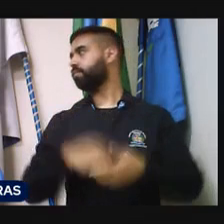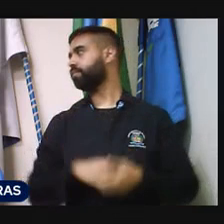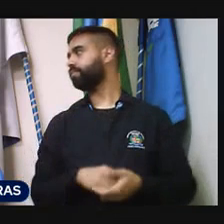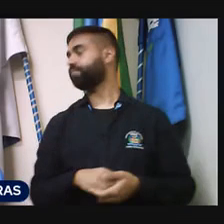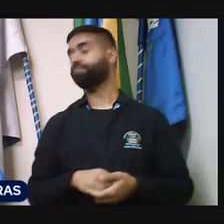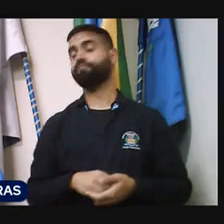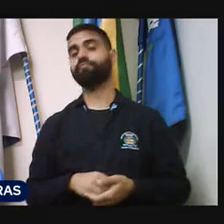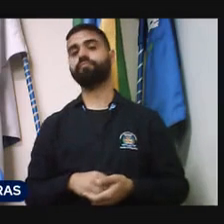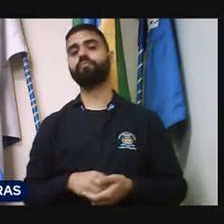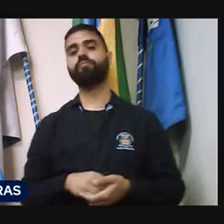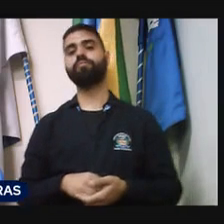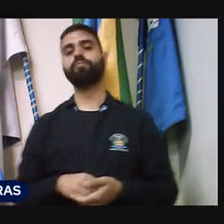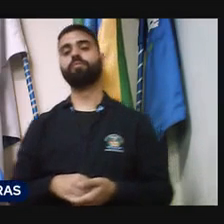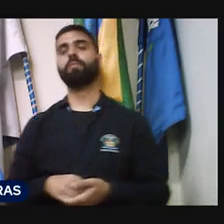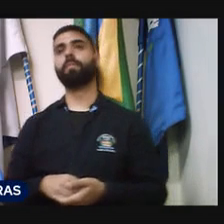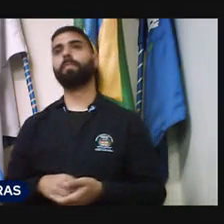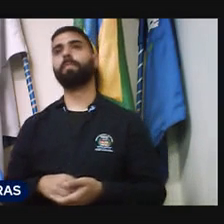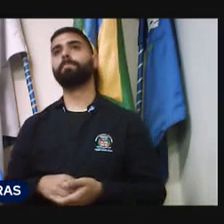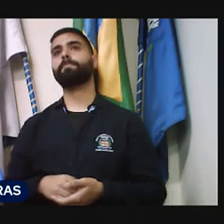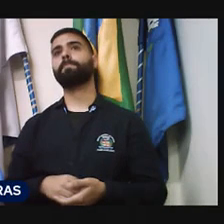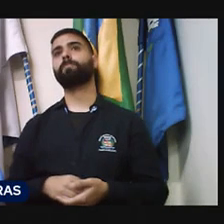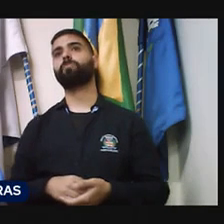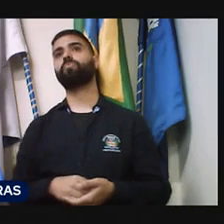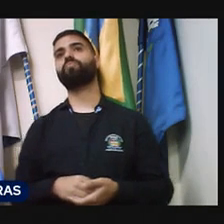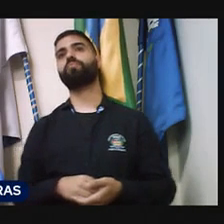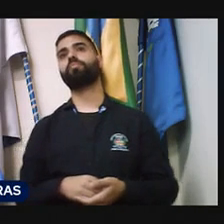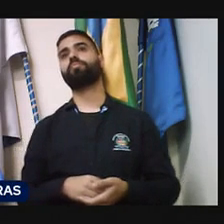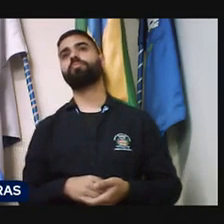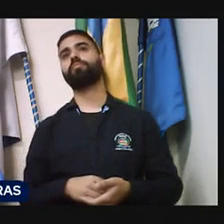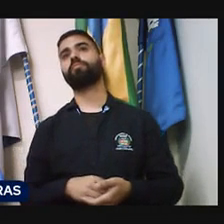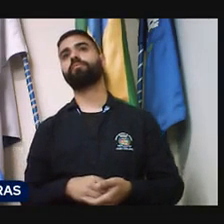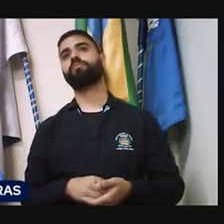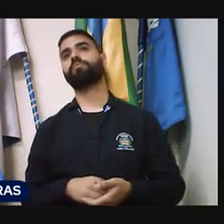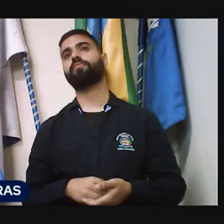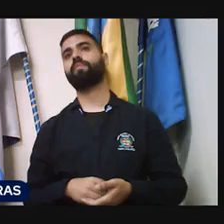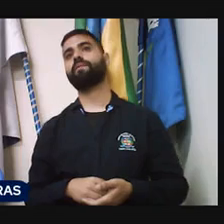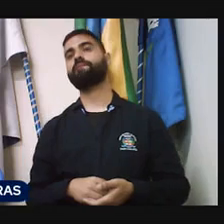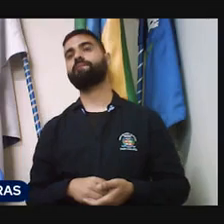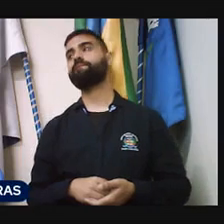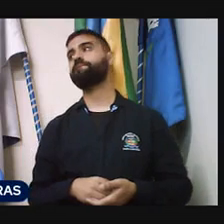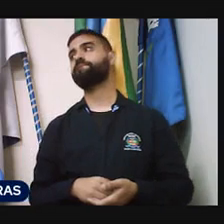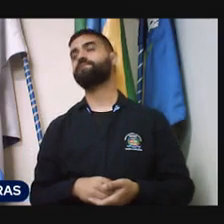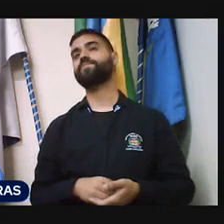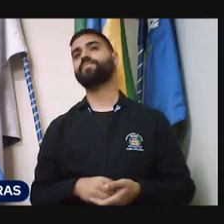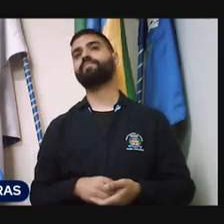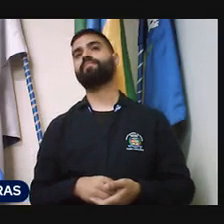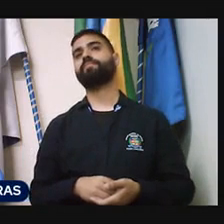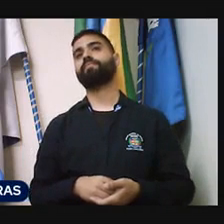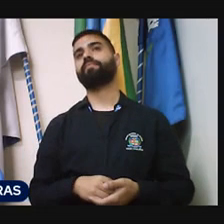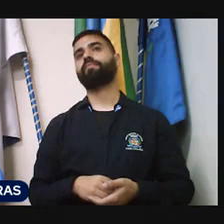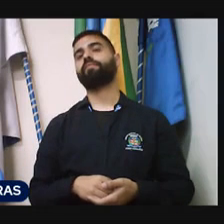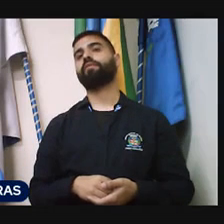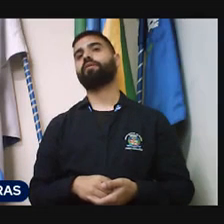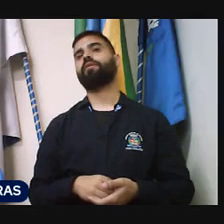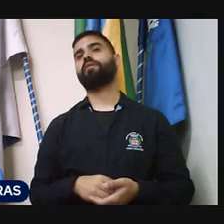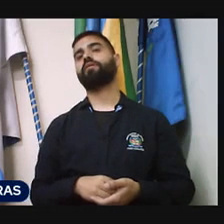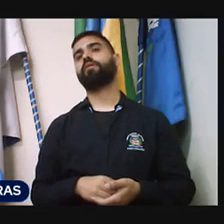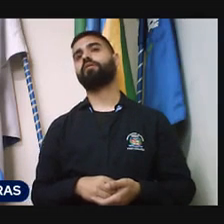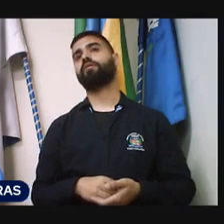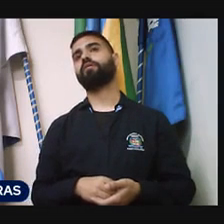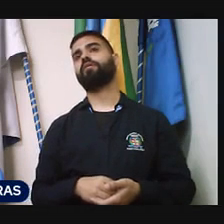não havendo nenhum Vereador aqui de Cotijuba marcada a segunda discussão e votação para o dia dezessete do oito